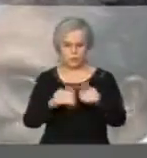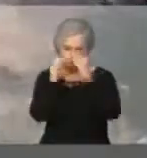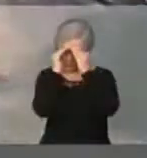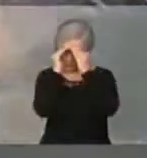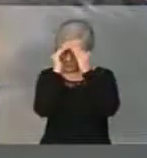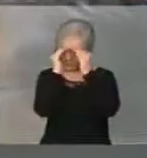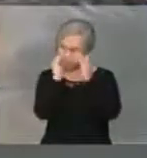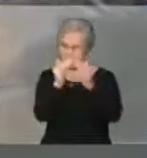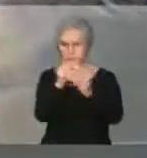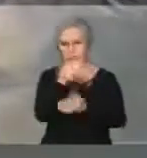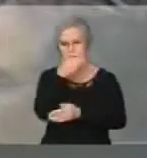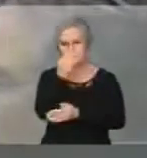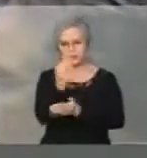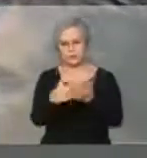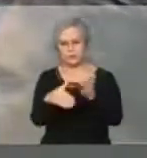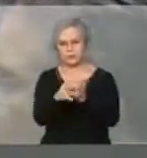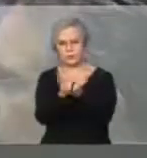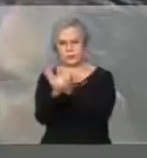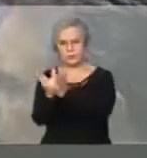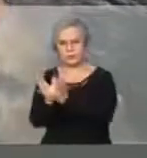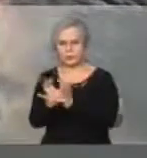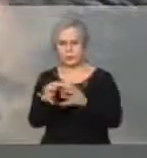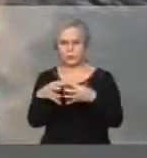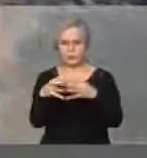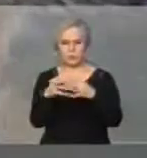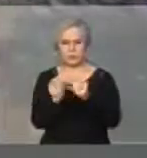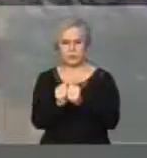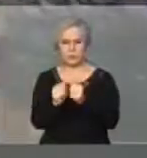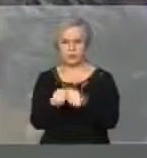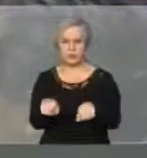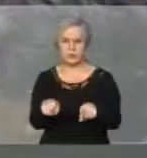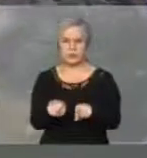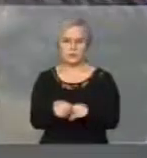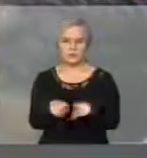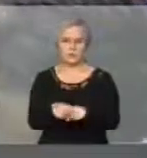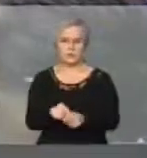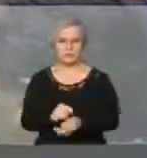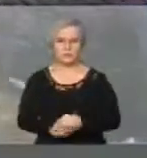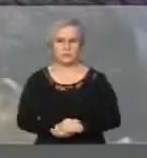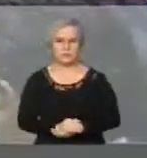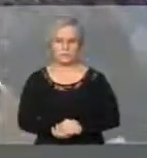posição dos demais partidos que compõem a minoria, entre elas a posição do senhor presidente. PPB.